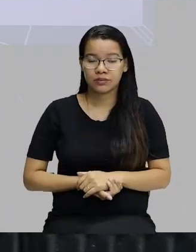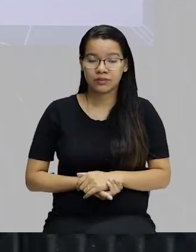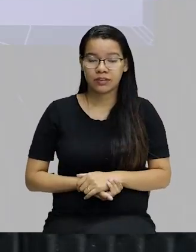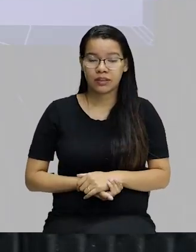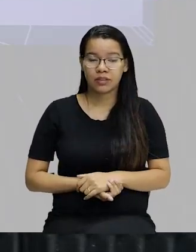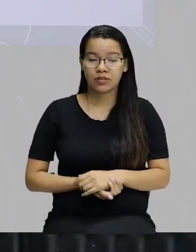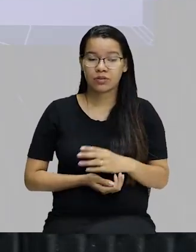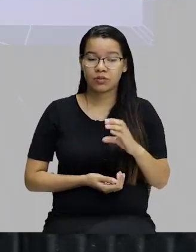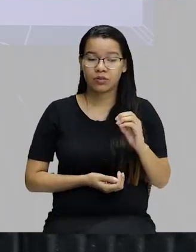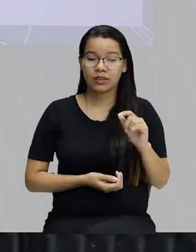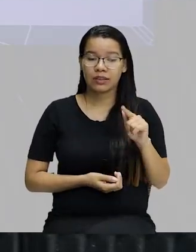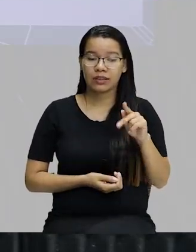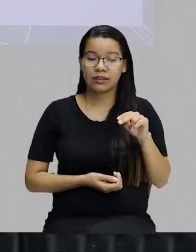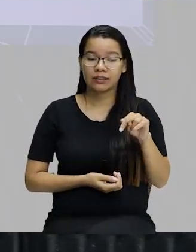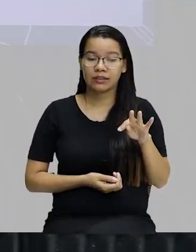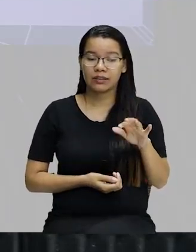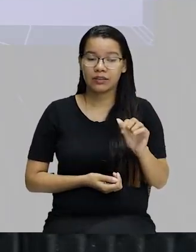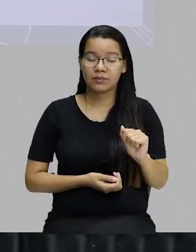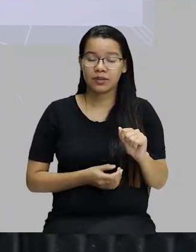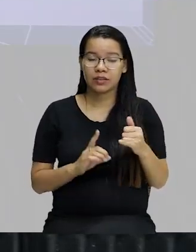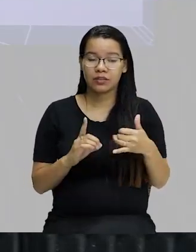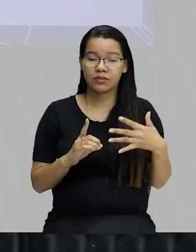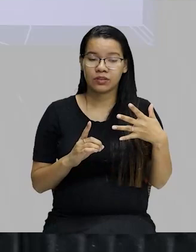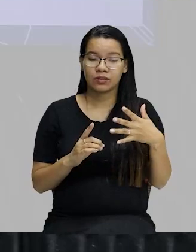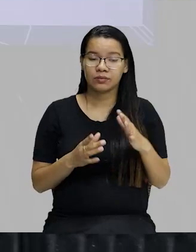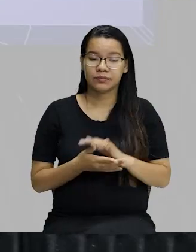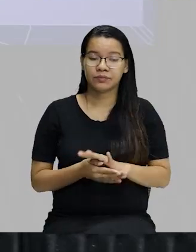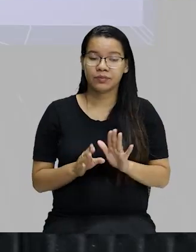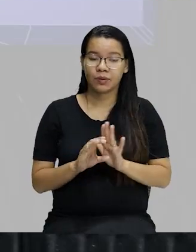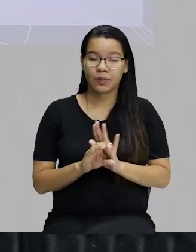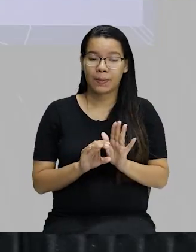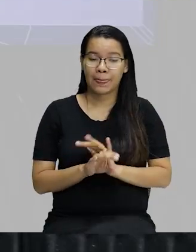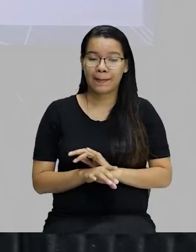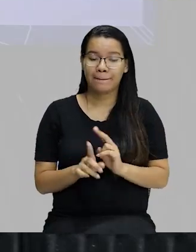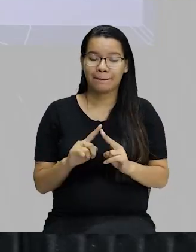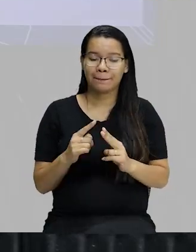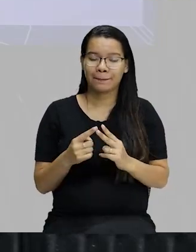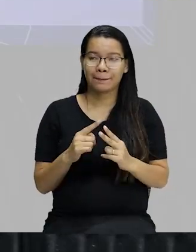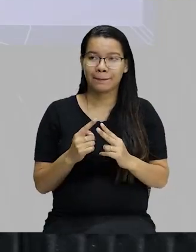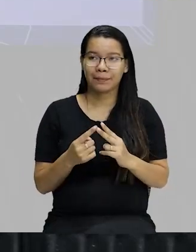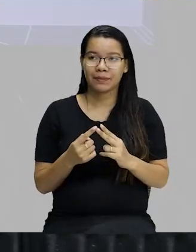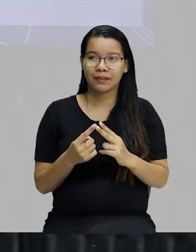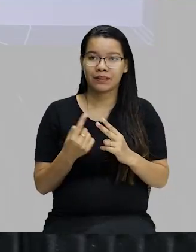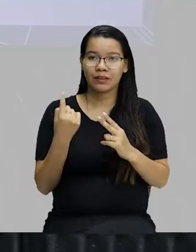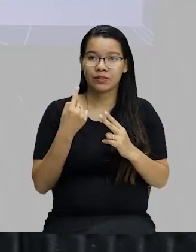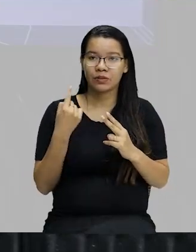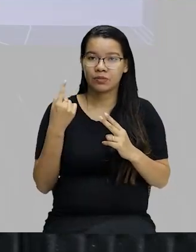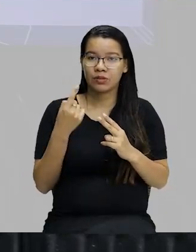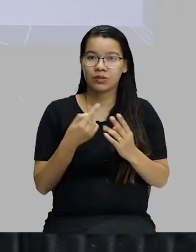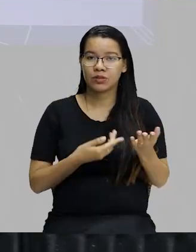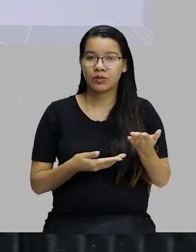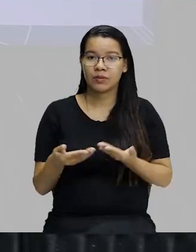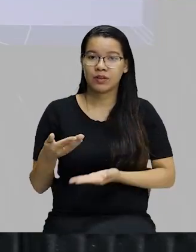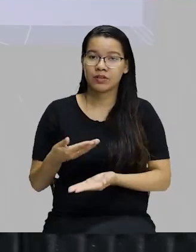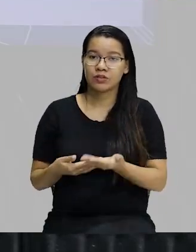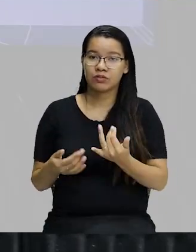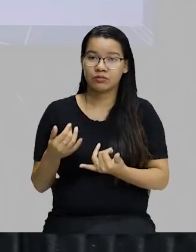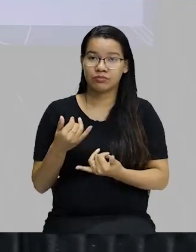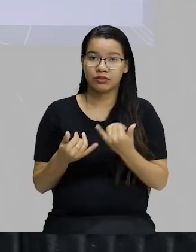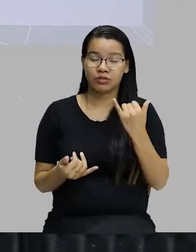As cognatas, pela definição, são palavras que em dois idiomas elas compartilham